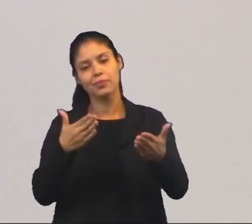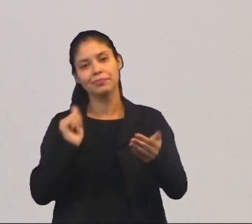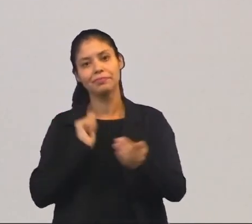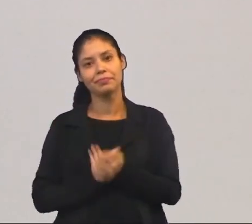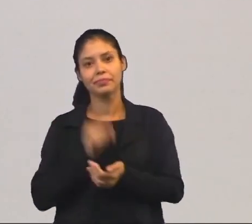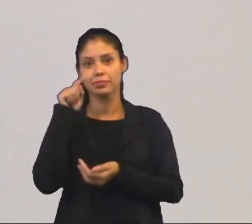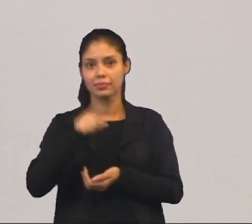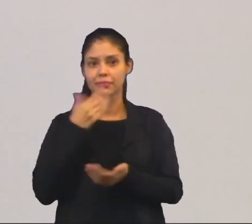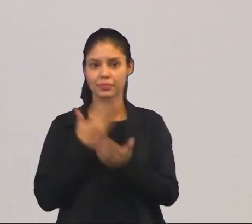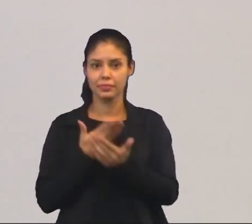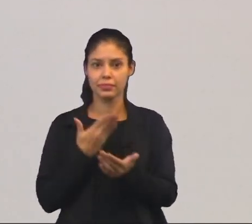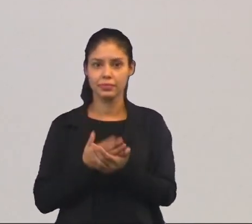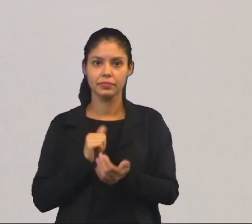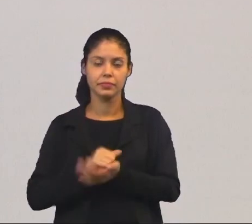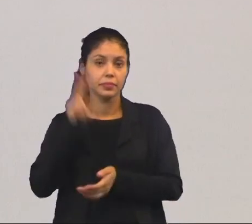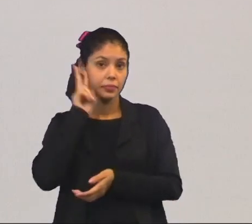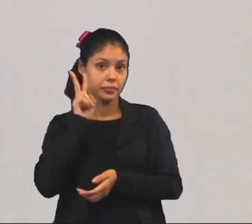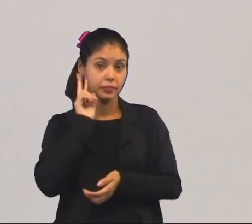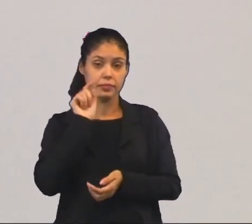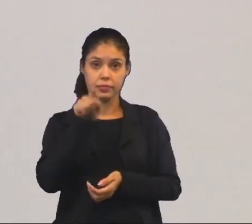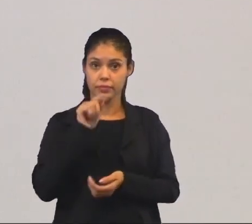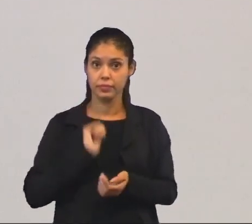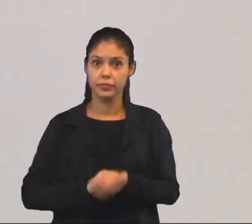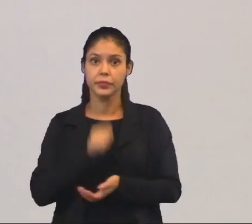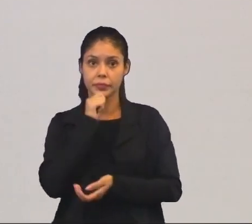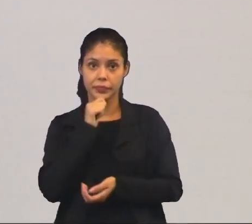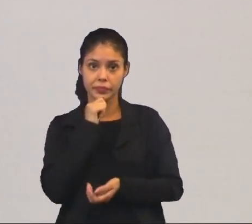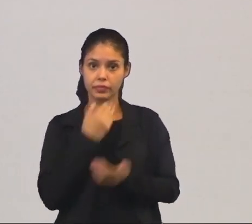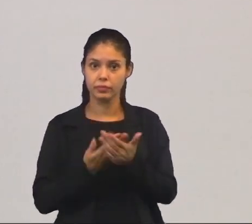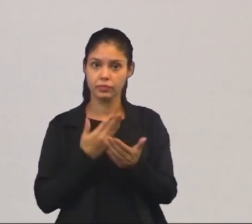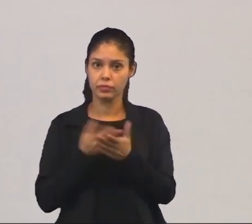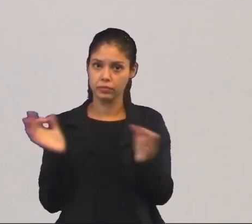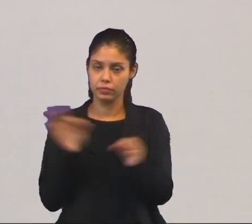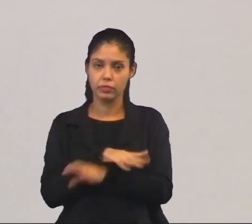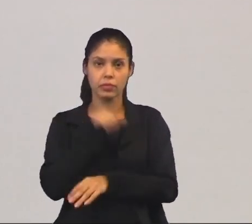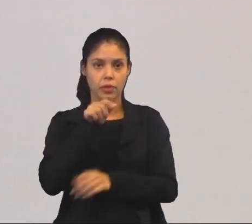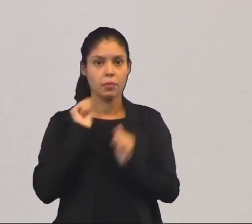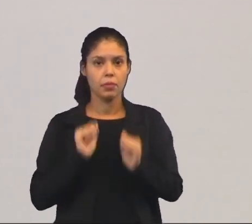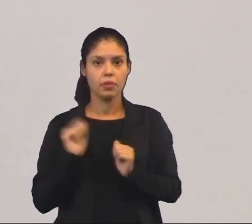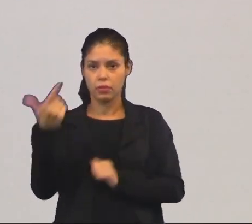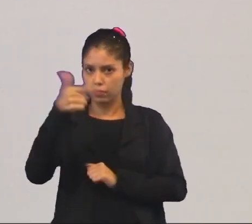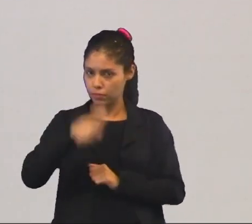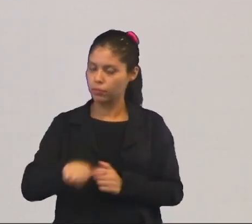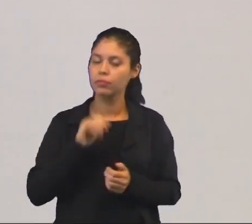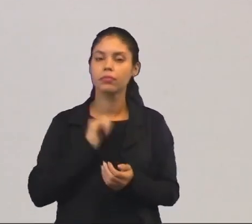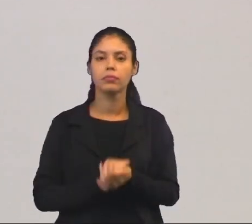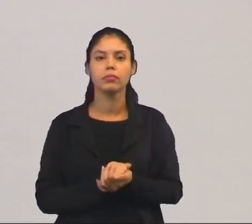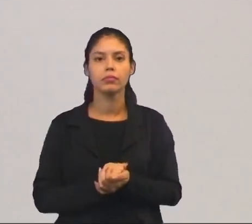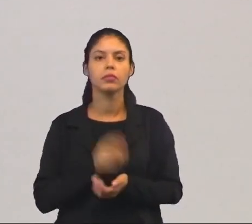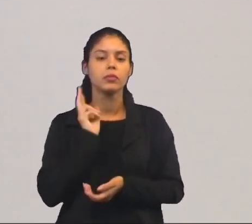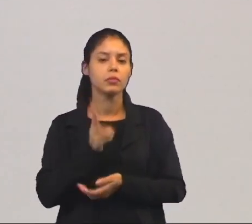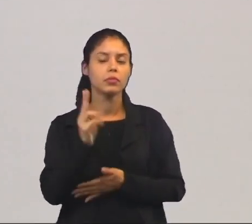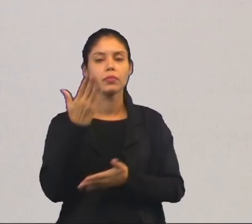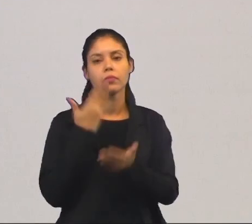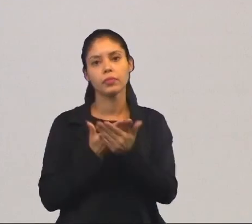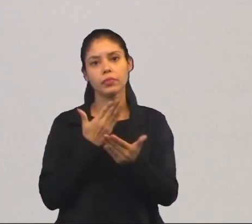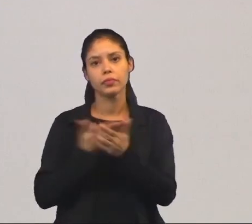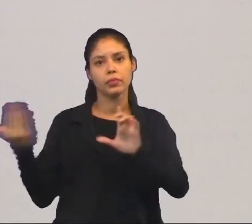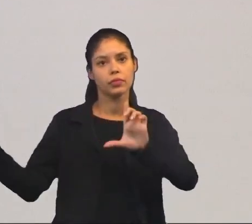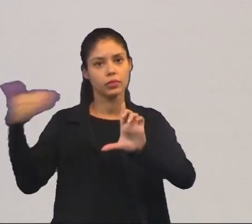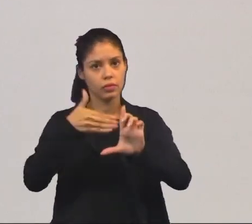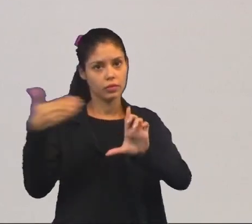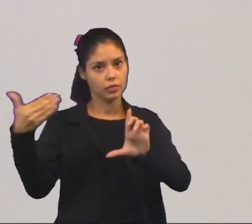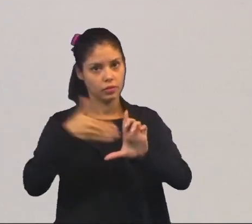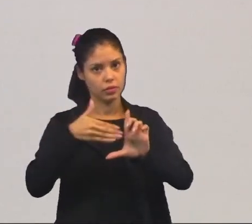objetivo aqui em nossa aula. Quero lembrar você que ainda que essa aula esteja acabando, você pode revê-la e pode continuar estudando e acessando